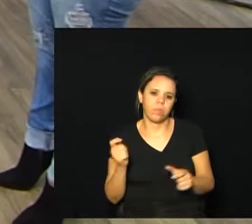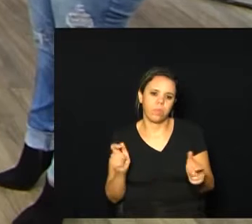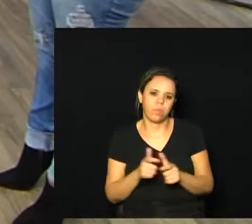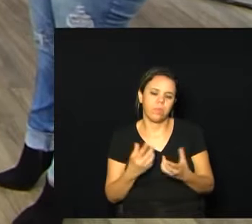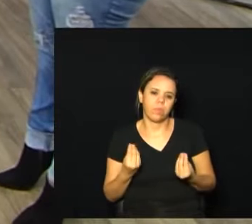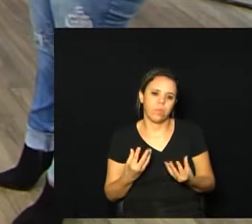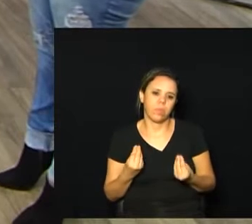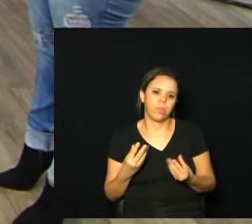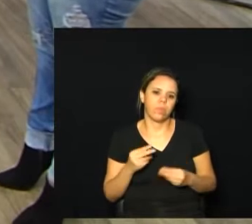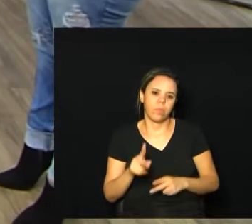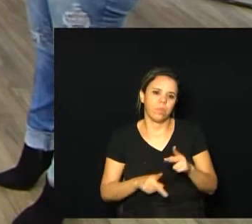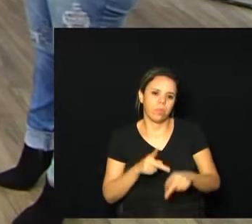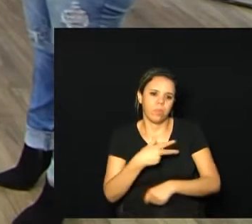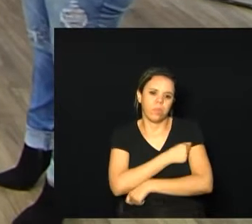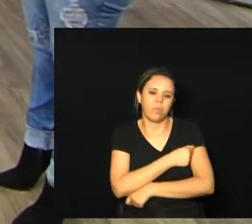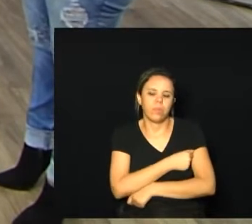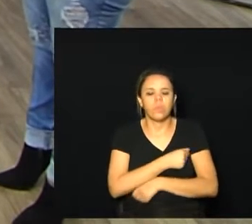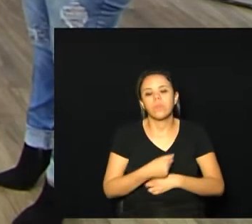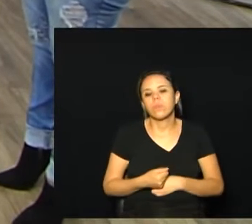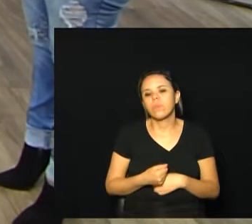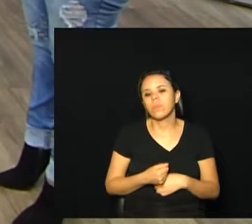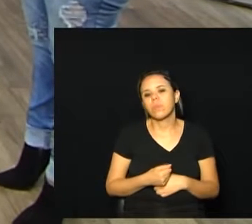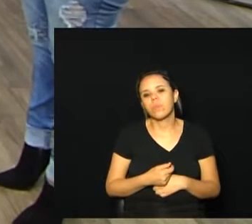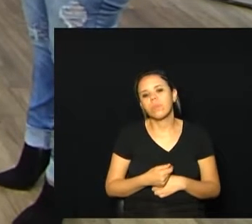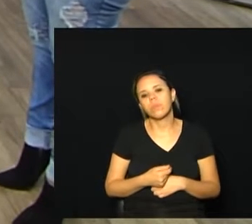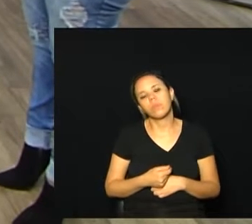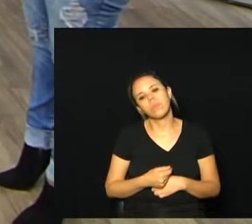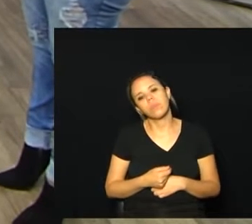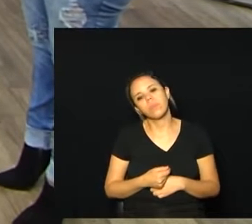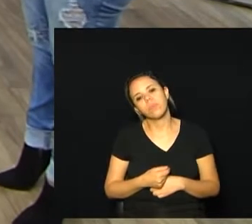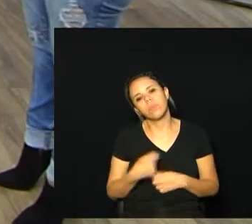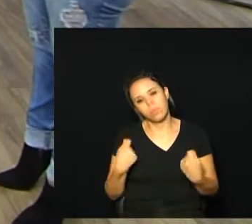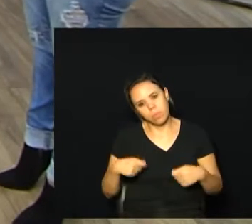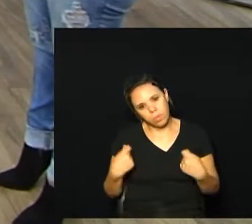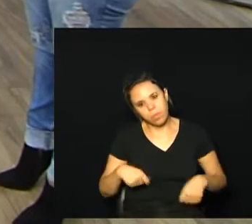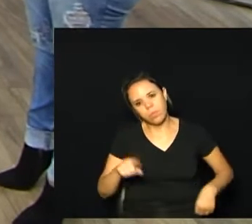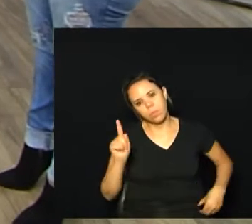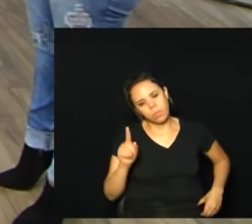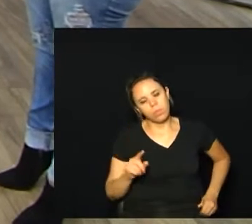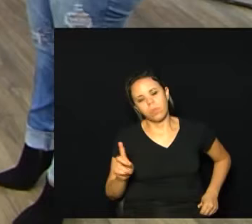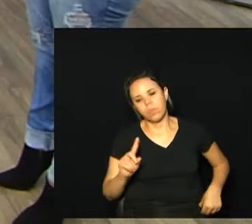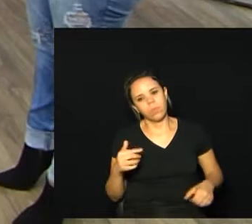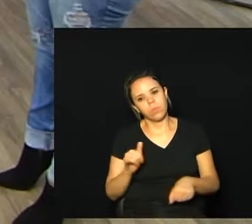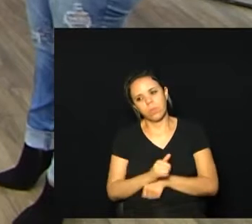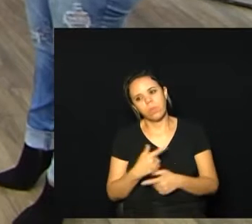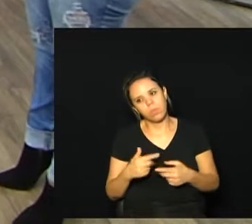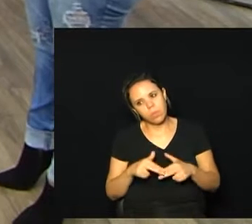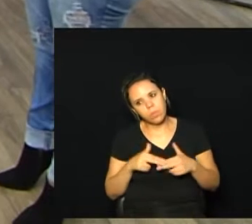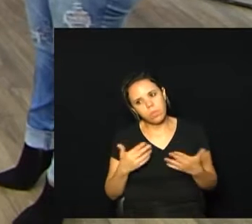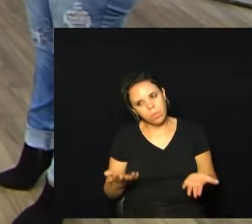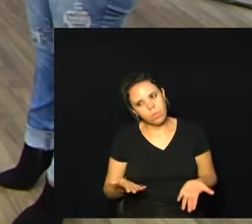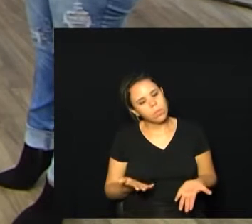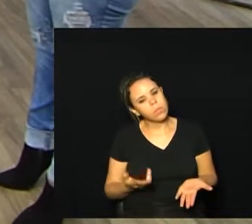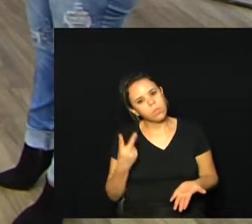diminuiu muito com as pessoas vacinadas. Então, não deixe de completar o seu sistema de vacinação, hein?